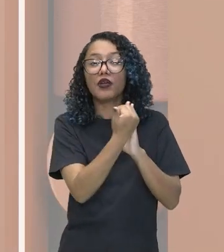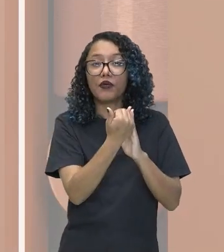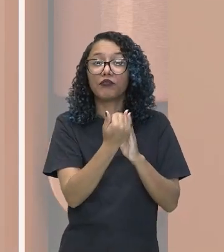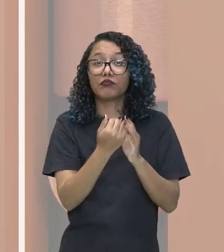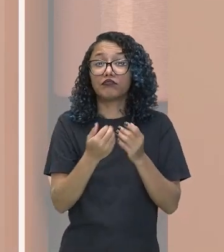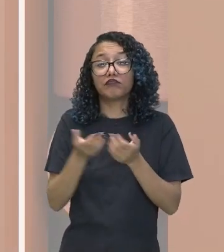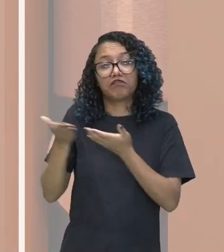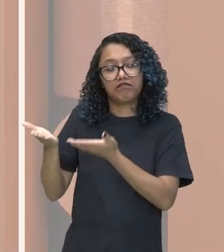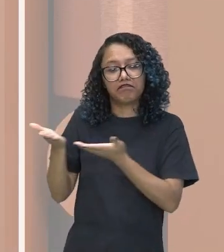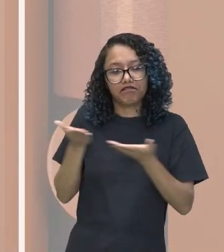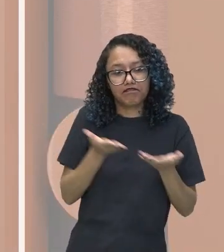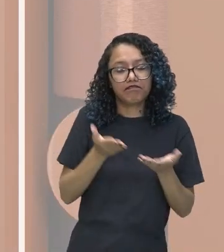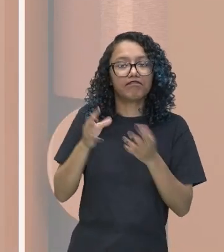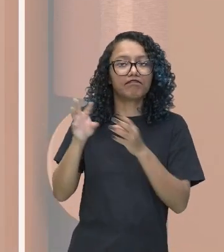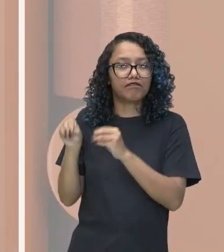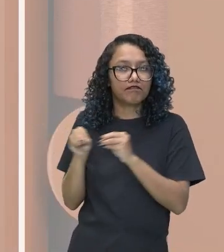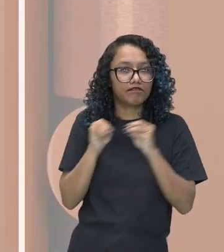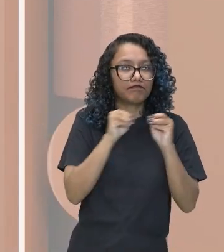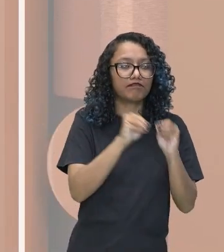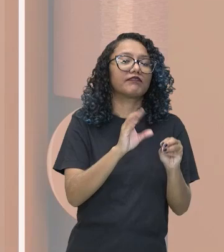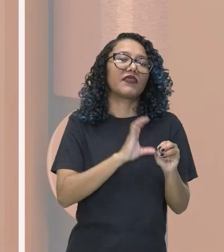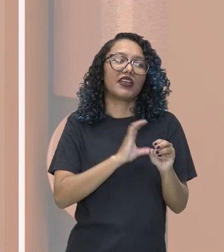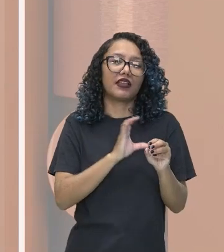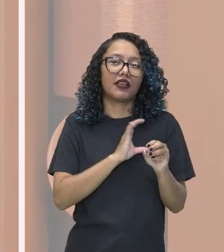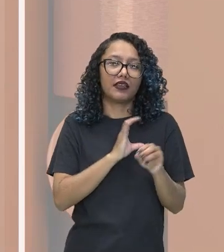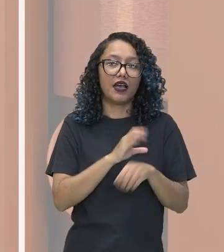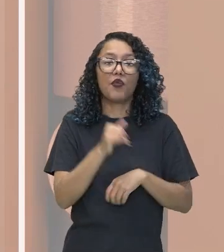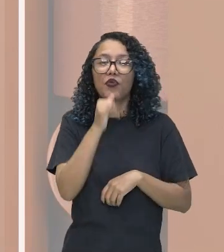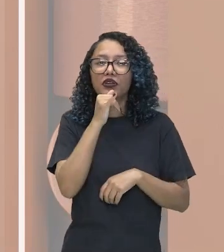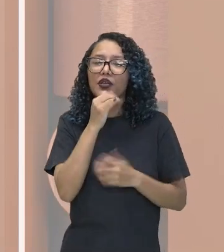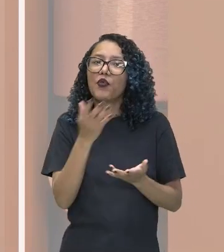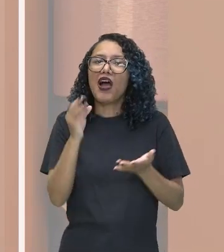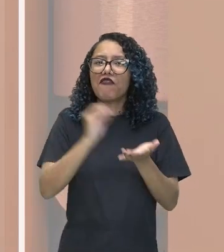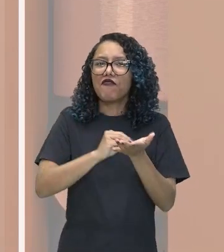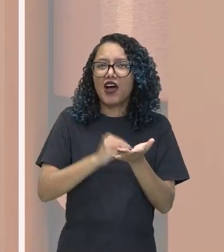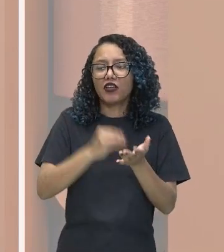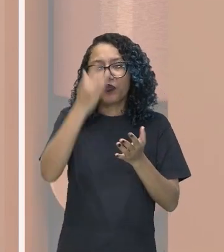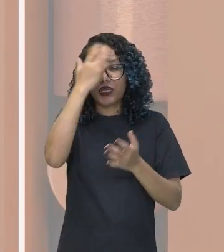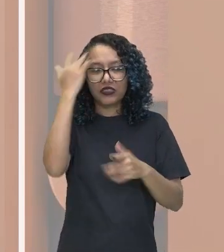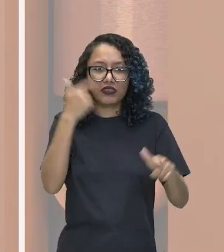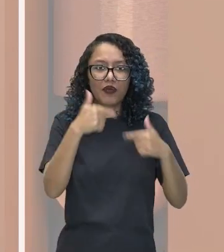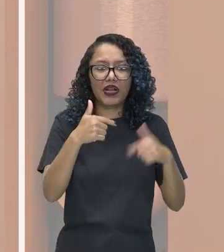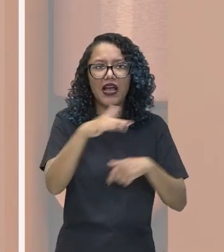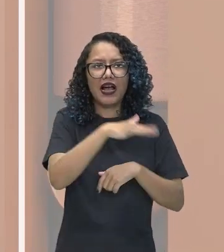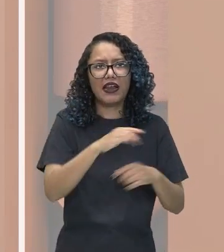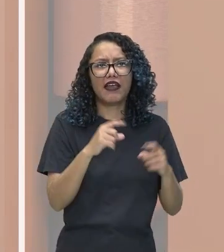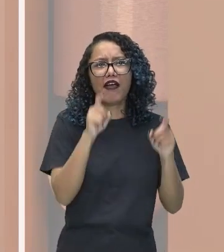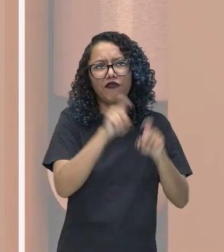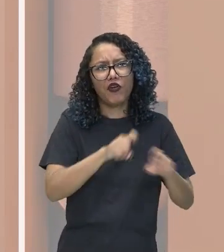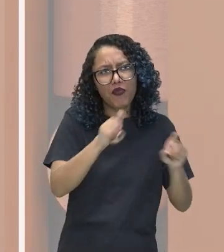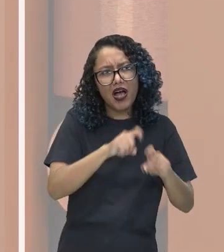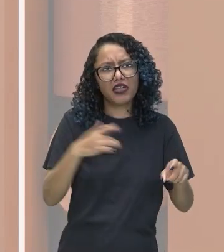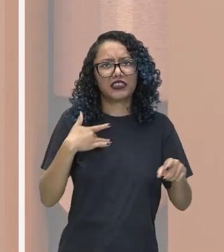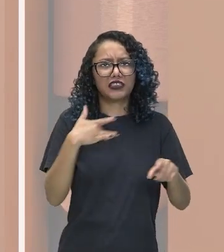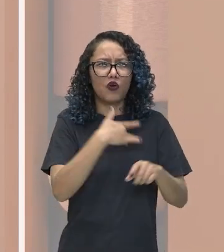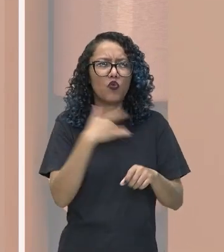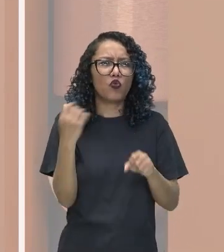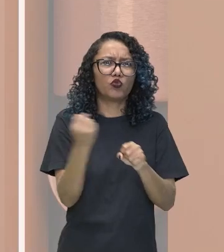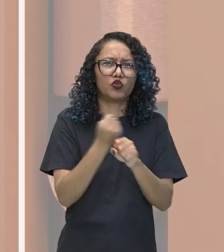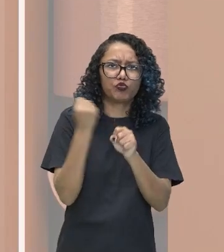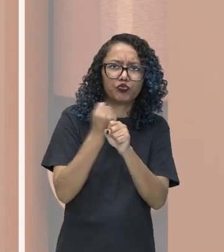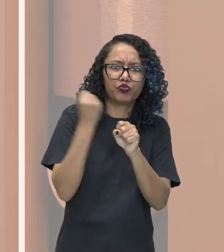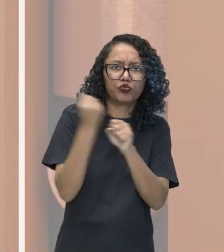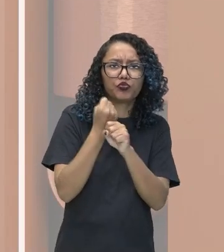país. Então, está faltando uma mão de obra para um determinado setor, na informática, na área da saúde, na construção civil, e